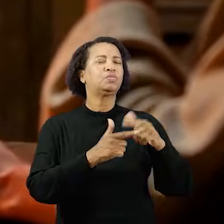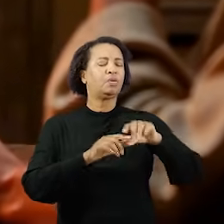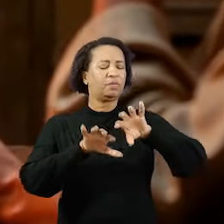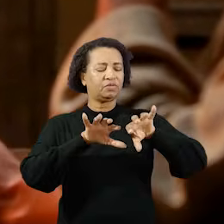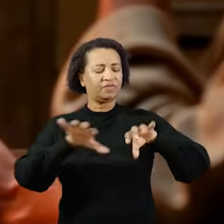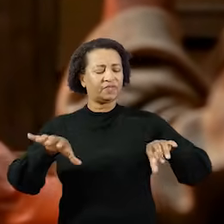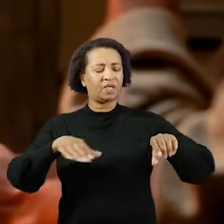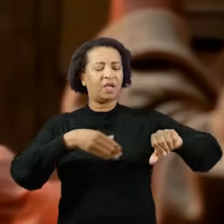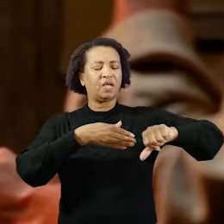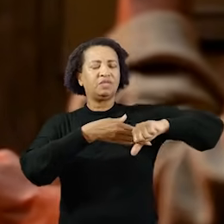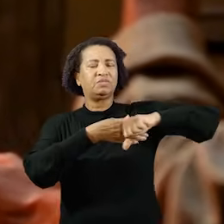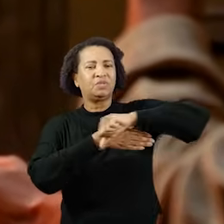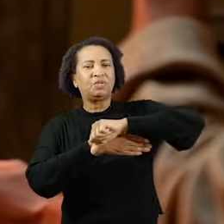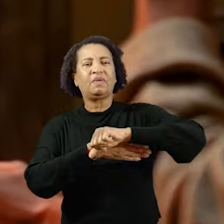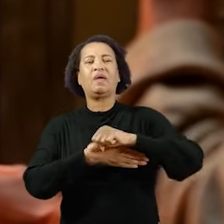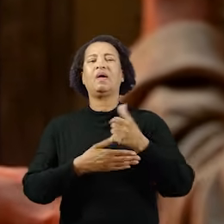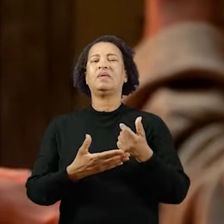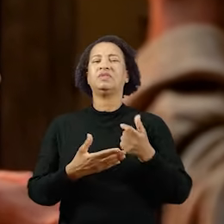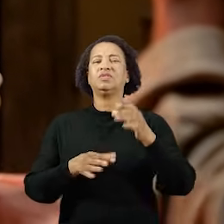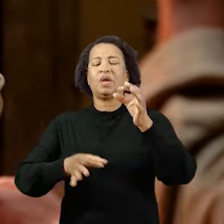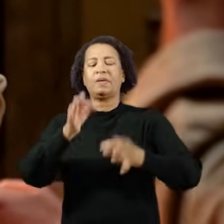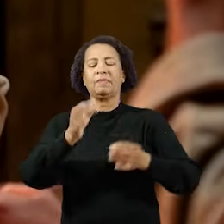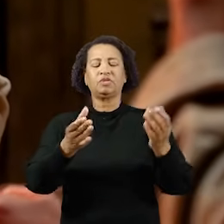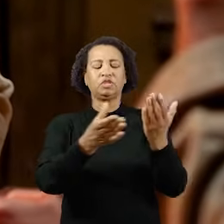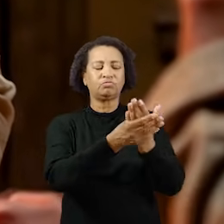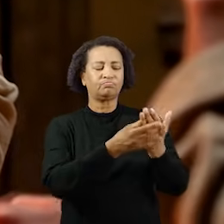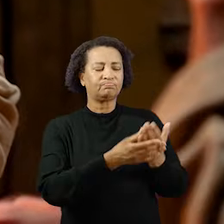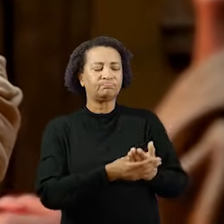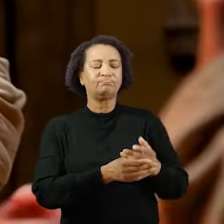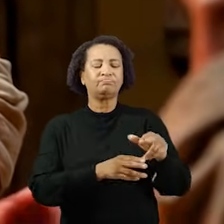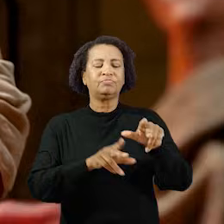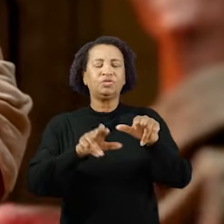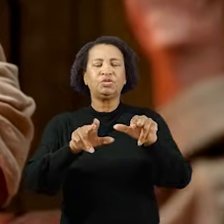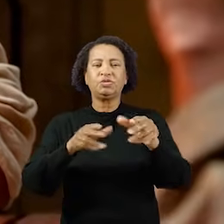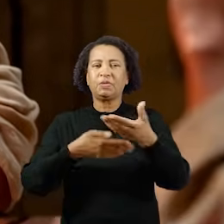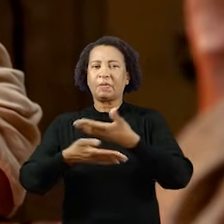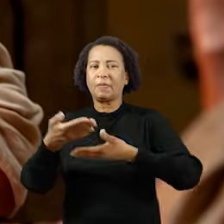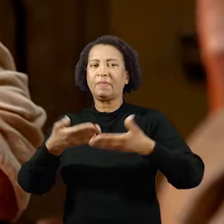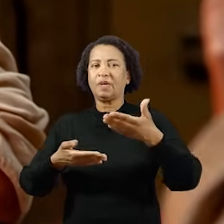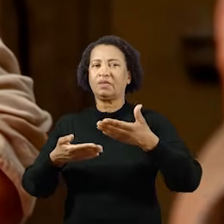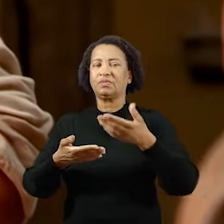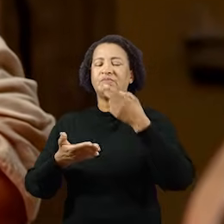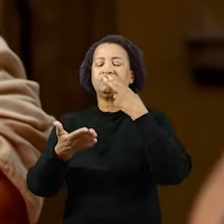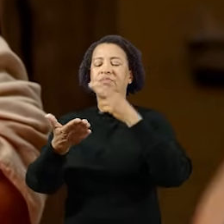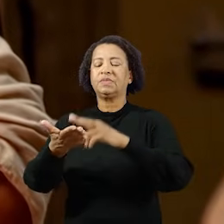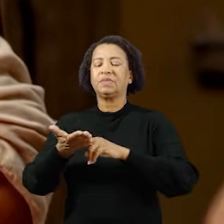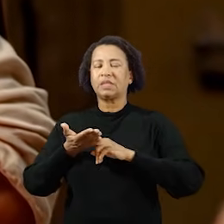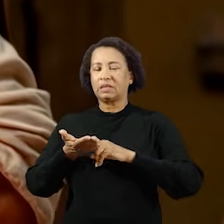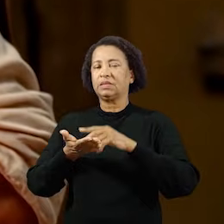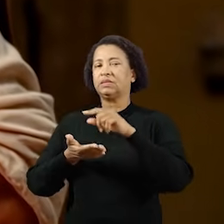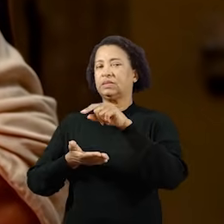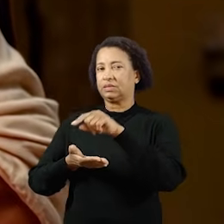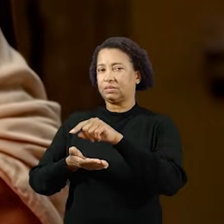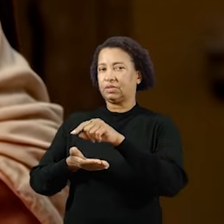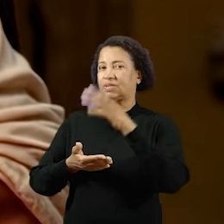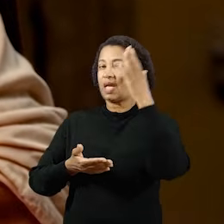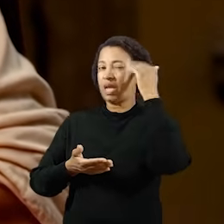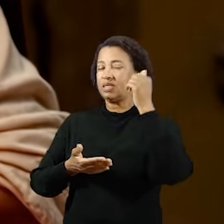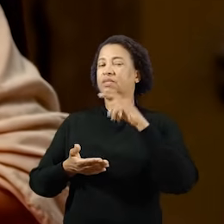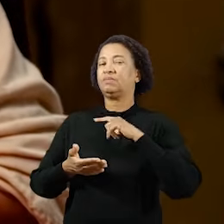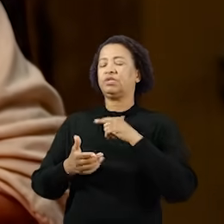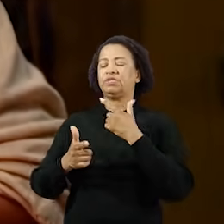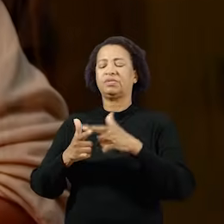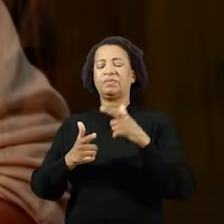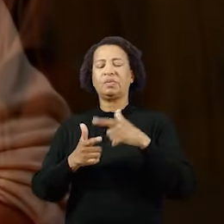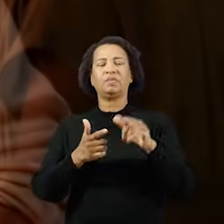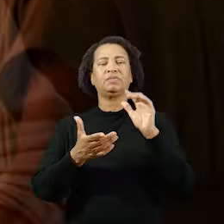de processos judiciais entre irmãos. A partir da carta que ele recebeu, Paulo soube que havia